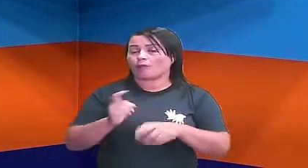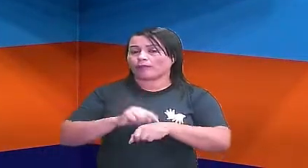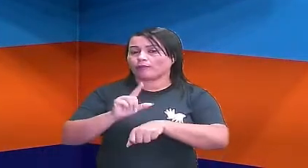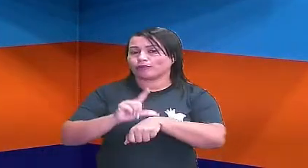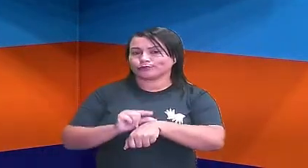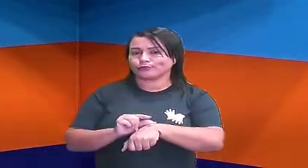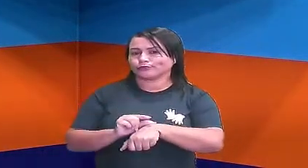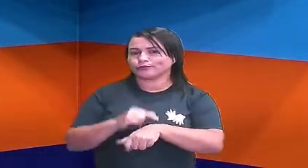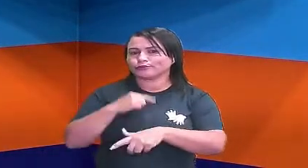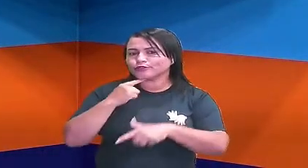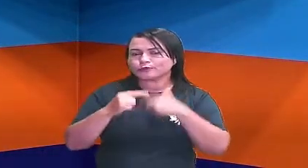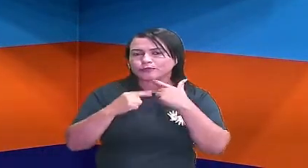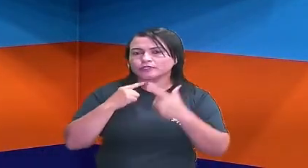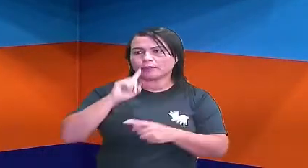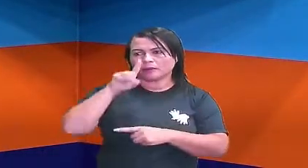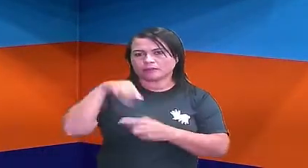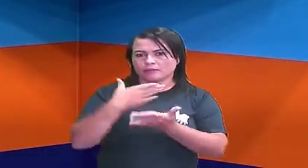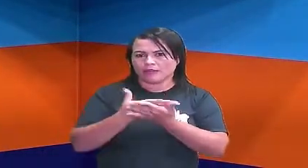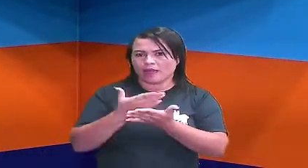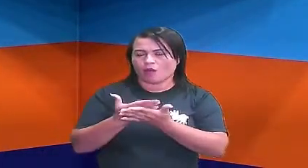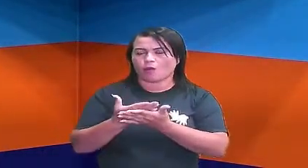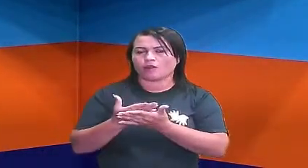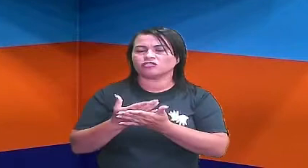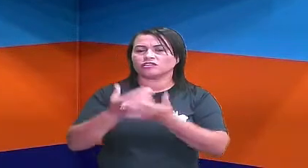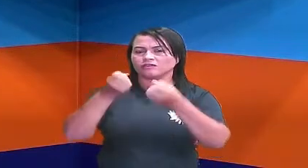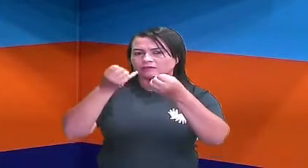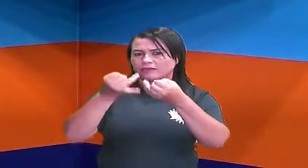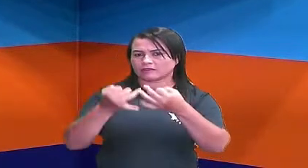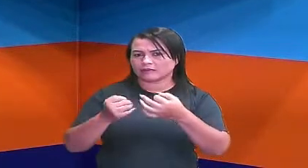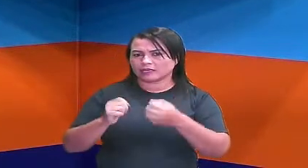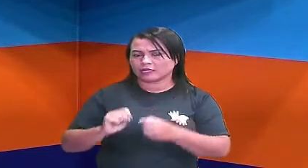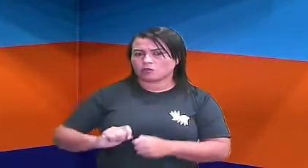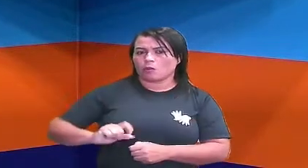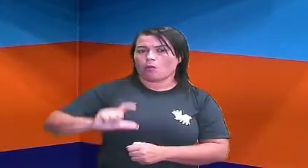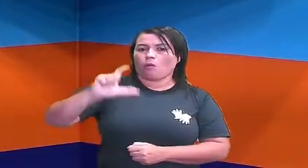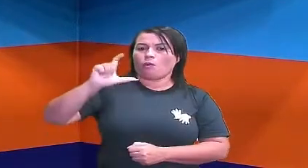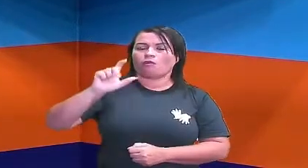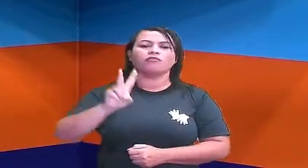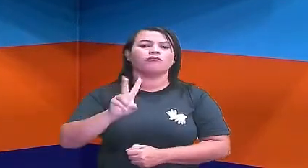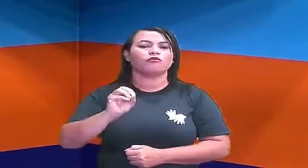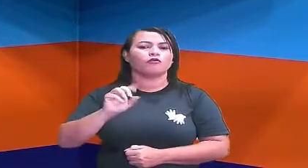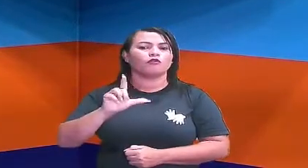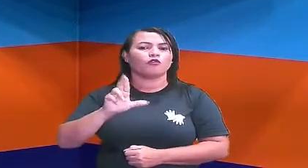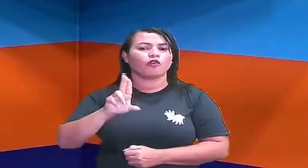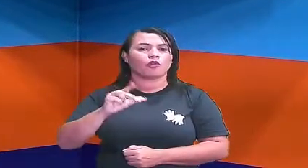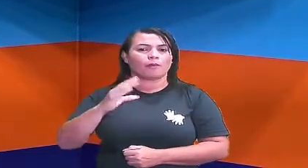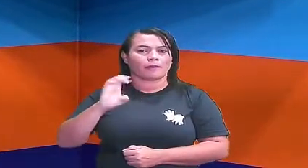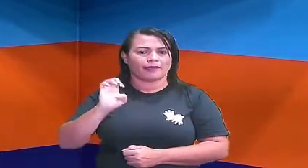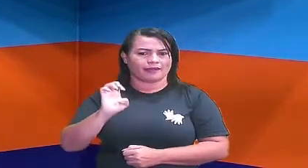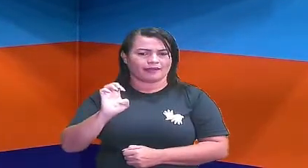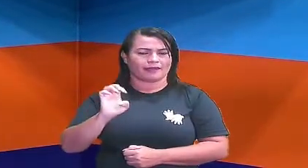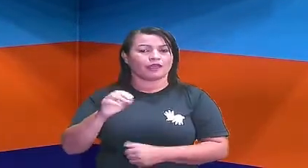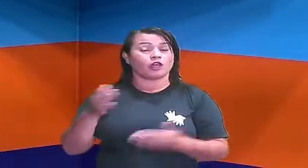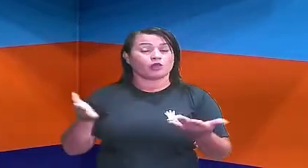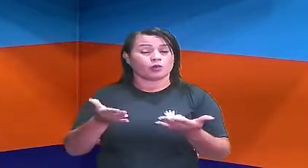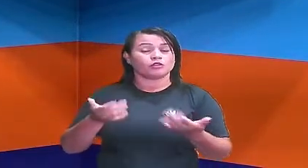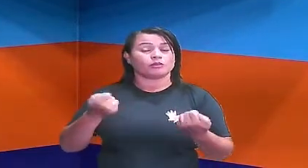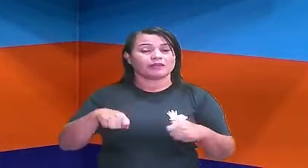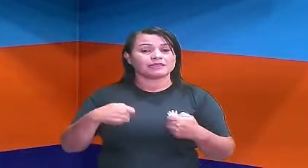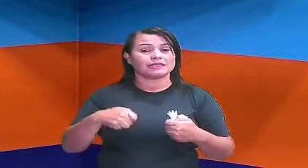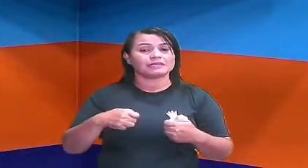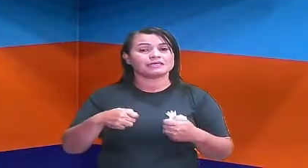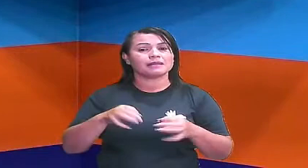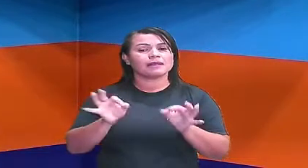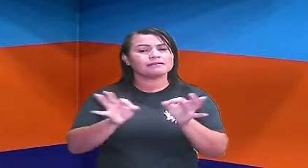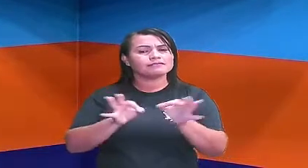é curto e o tema que a gente tem, ele precisa ser debatido bem detalhado para que vocês possam compreender. Então,